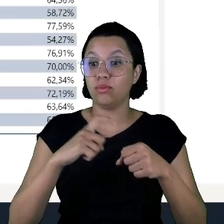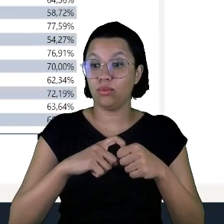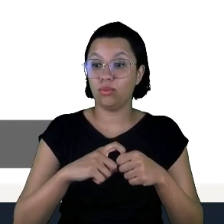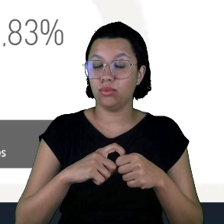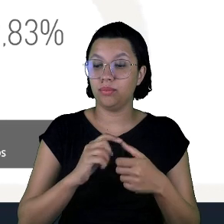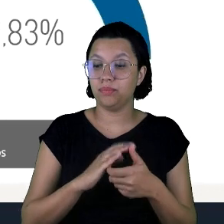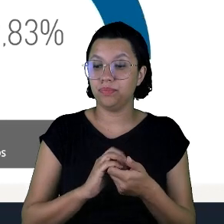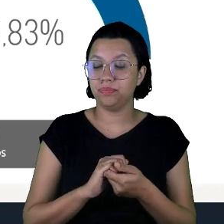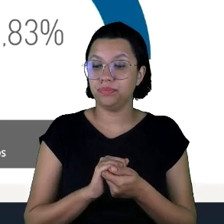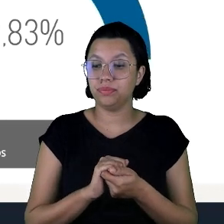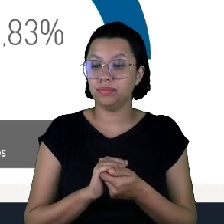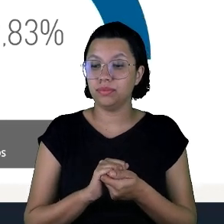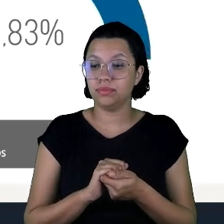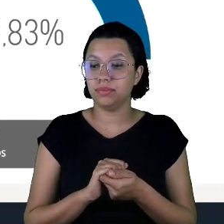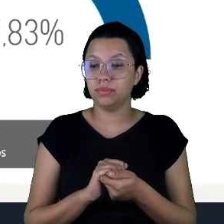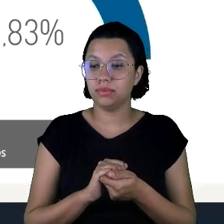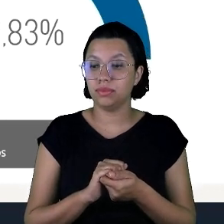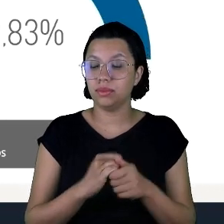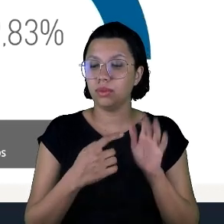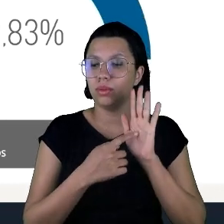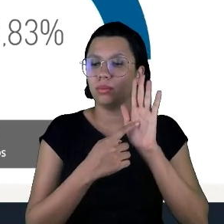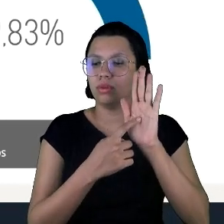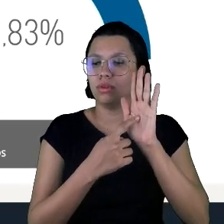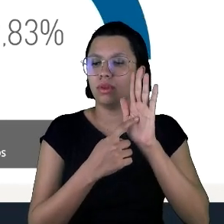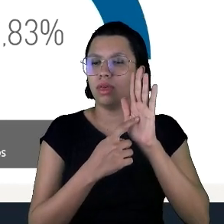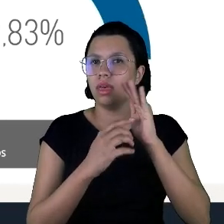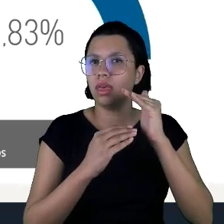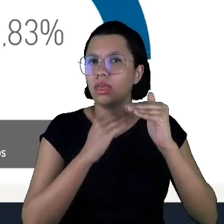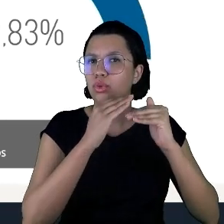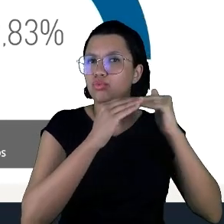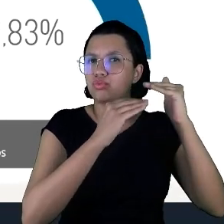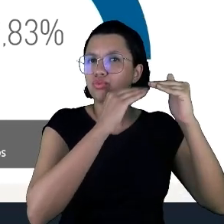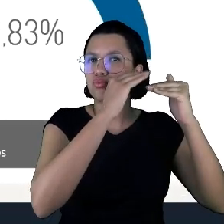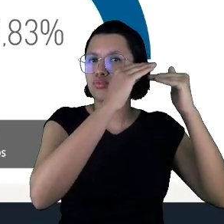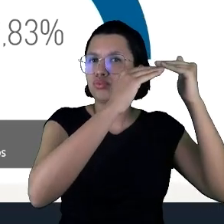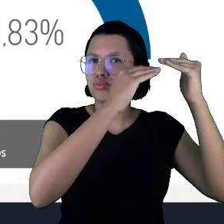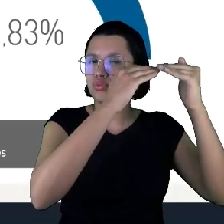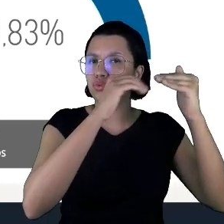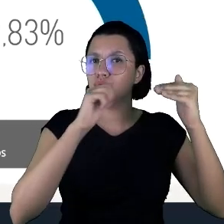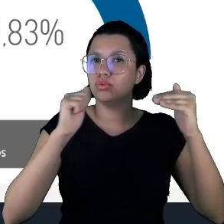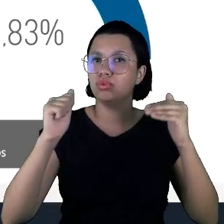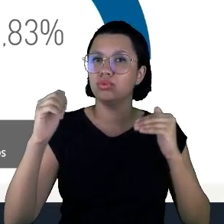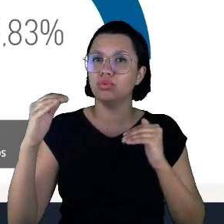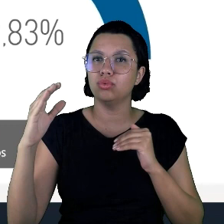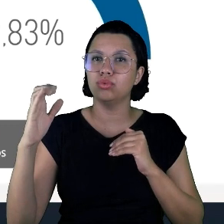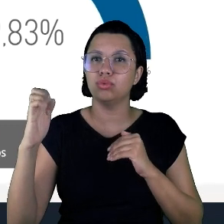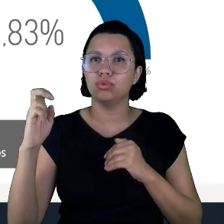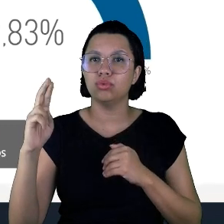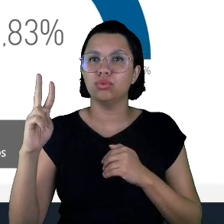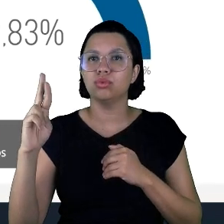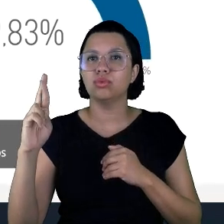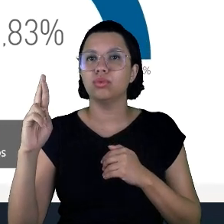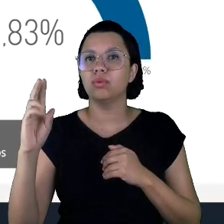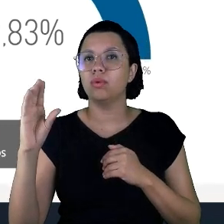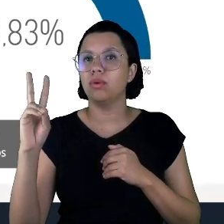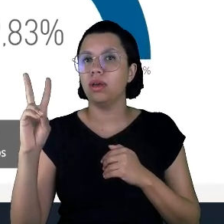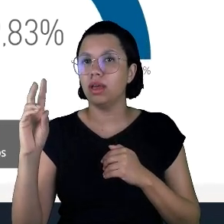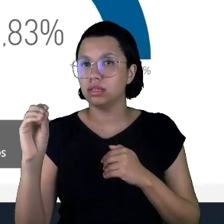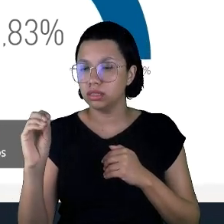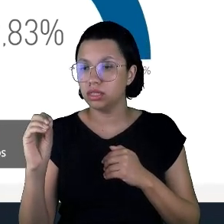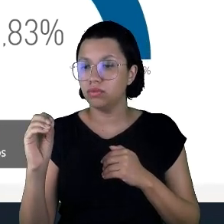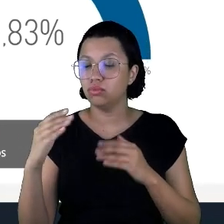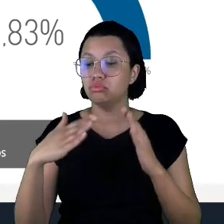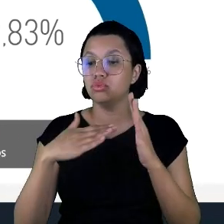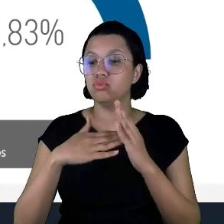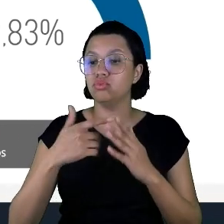Ai, voltou. Apareceu. Olha, aqui aparece a evolução do acervo aqui nos últimos 12 meses.